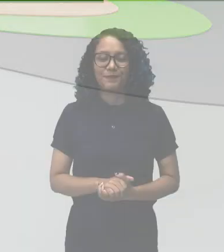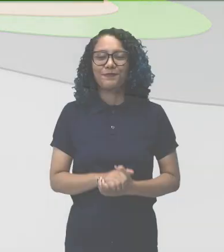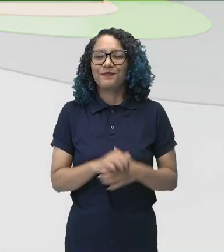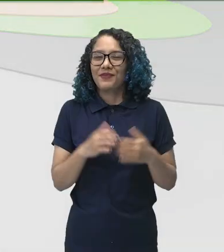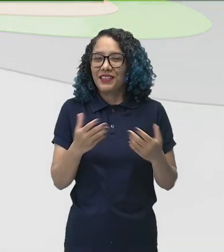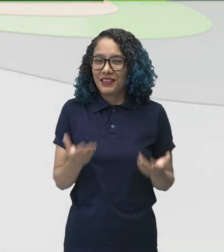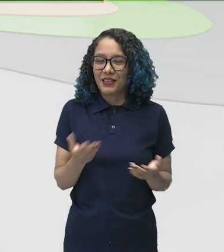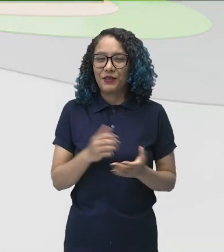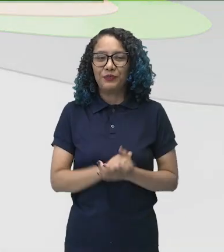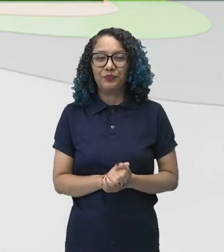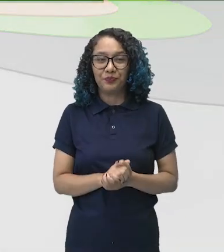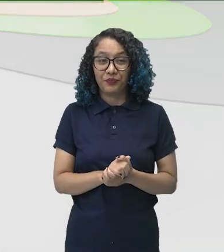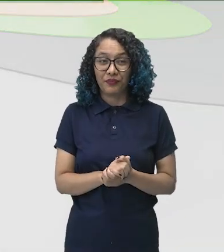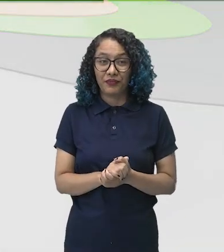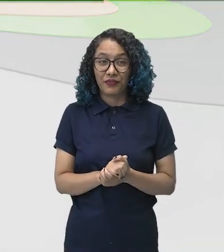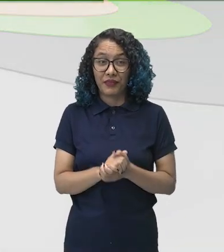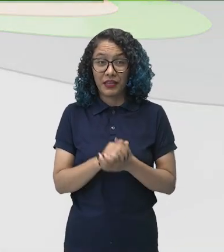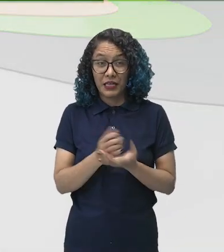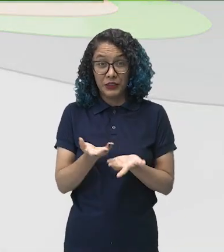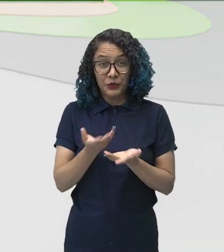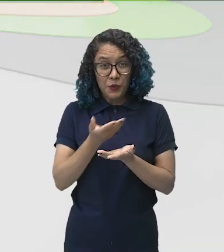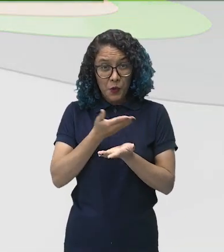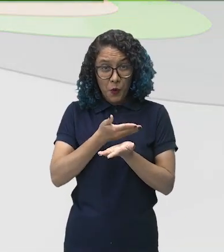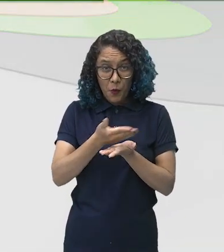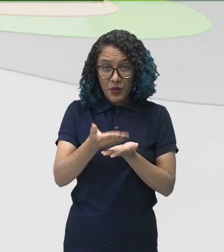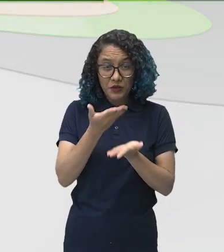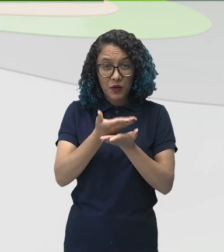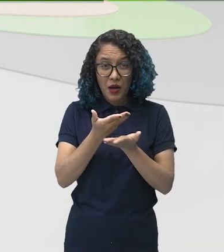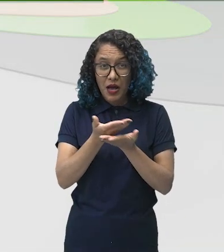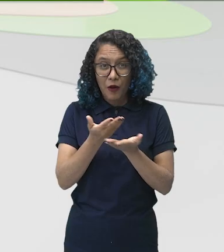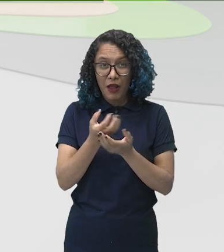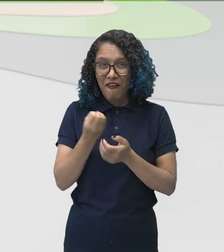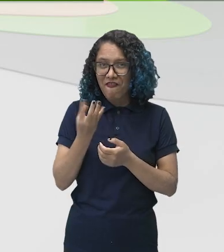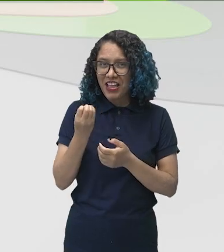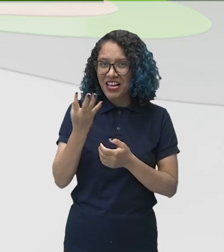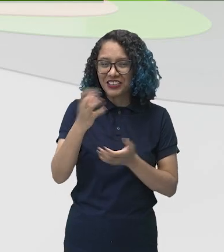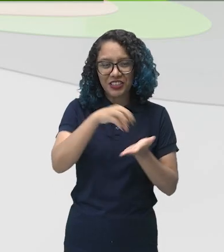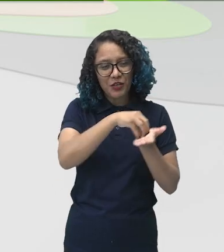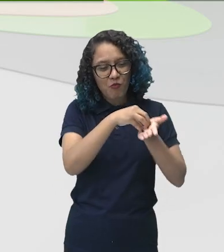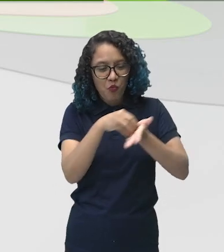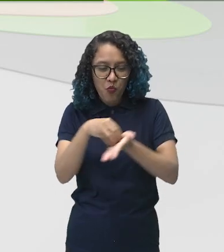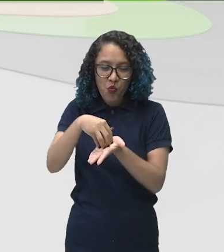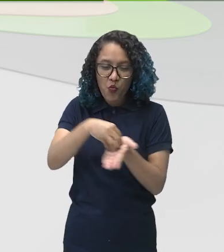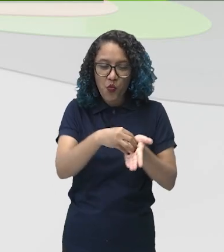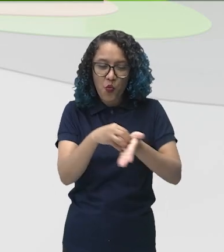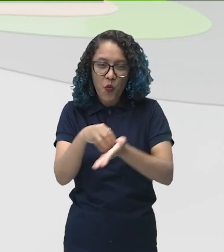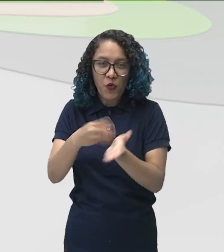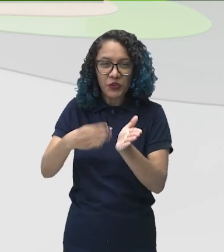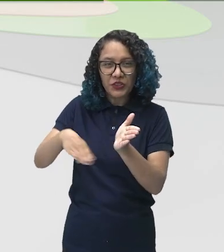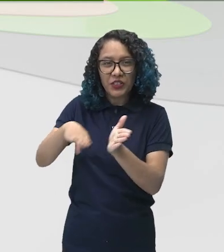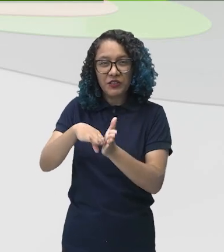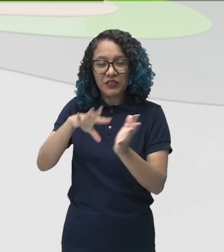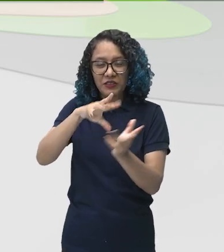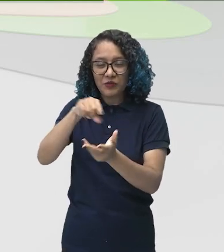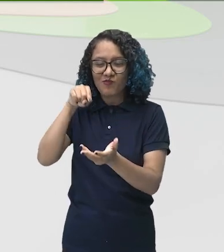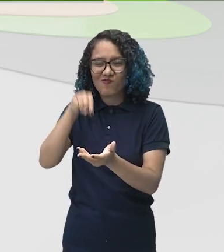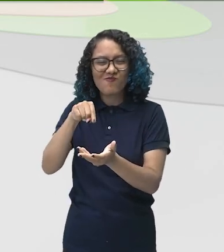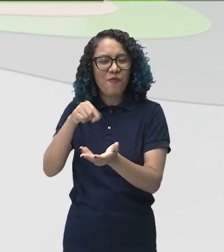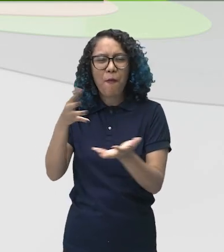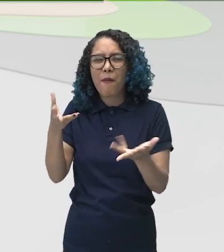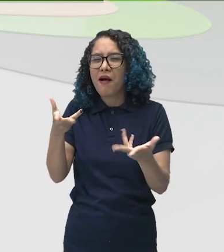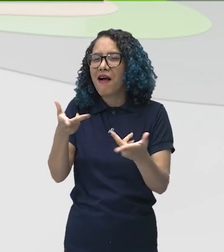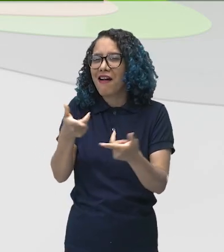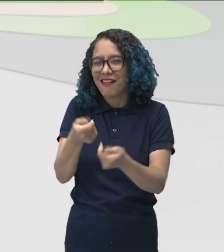Então, o início da nossa aula foi com essa viagem onde nós estávamos chegando nesse planeta tão precioso que é a nossa